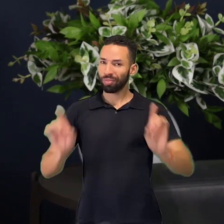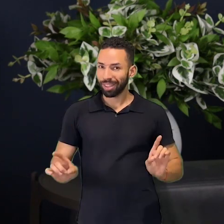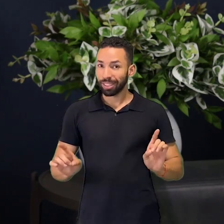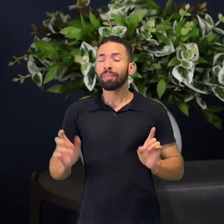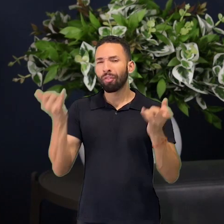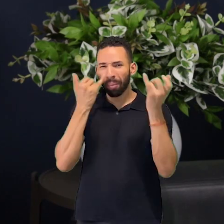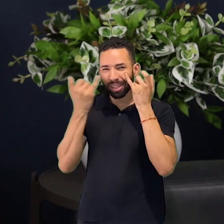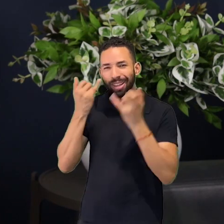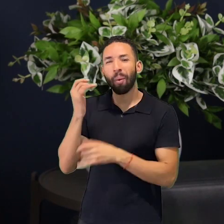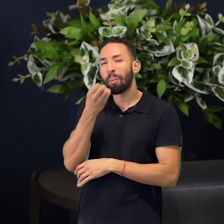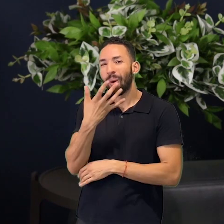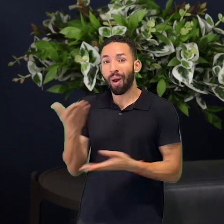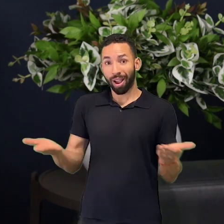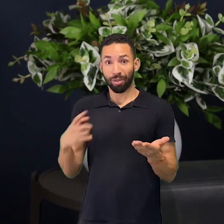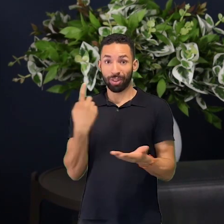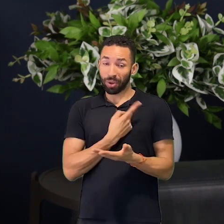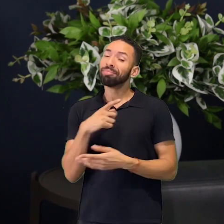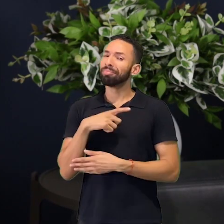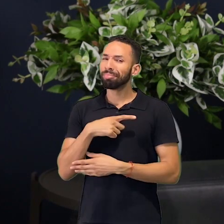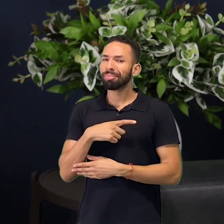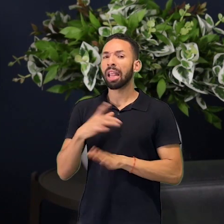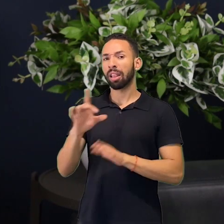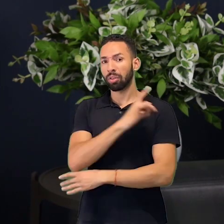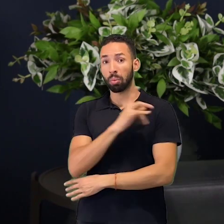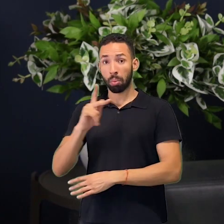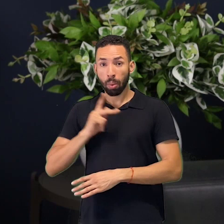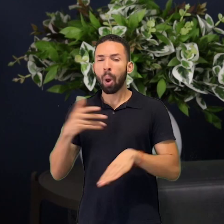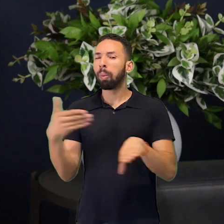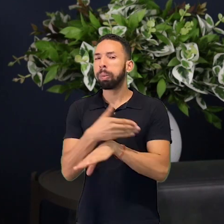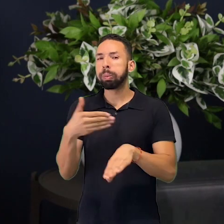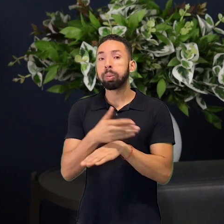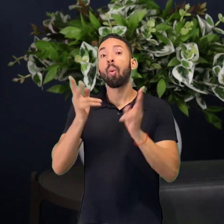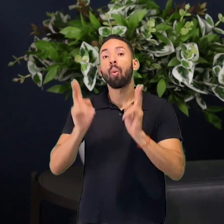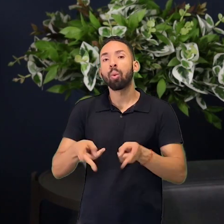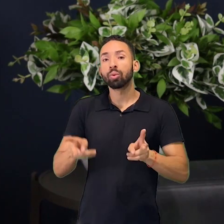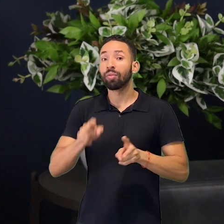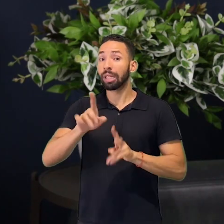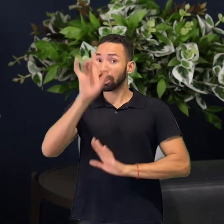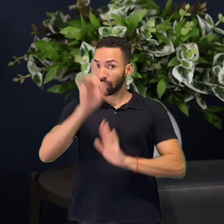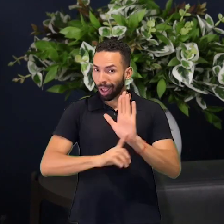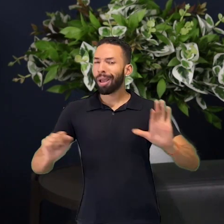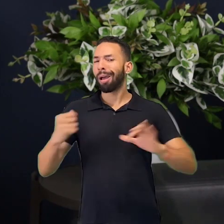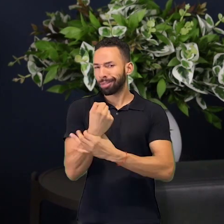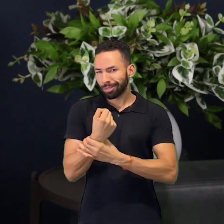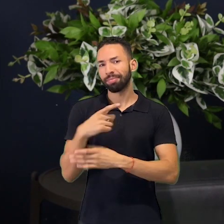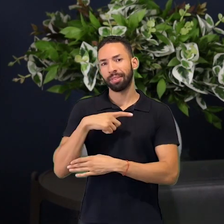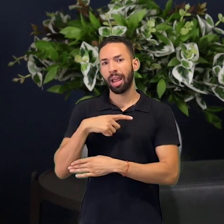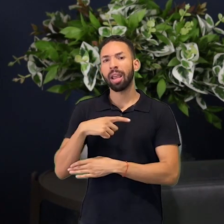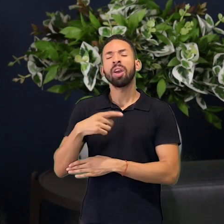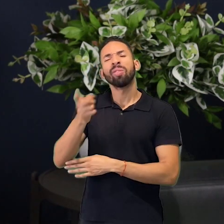Deficiência. Muita informação bacana passou por aqui e a Defensoria continua atuando para que o seu direito